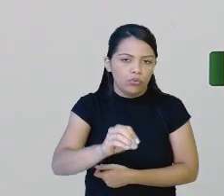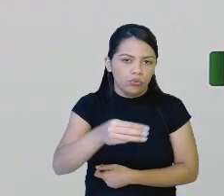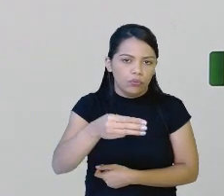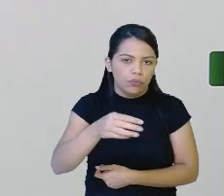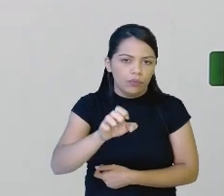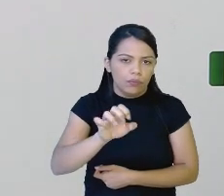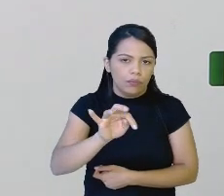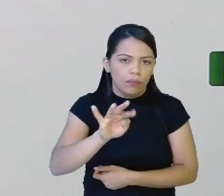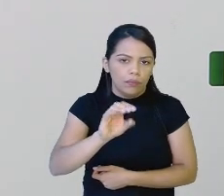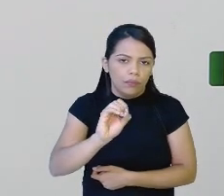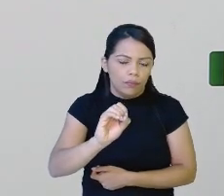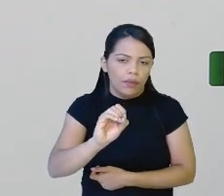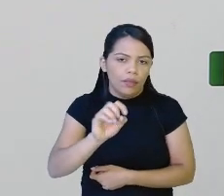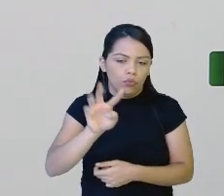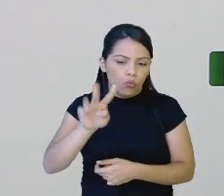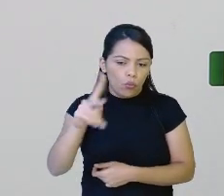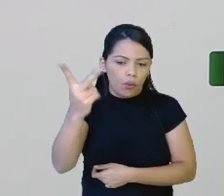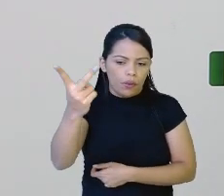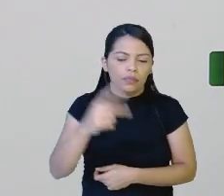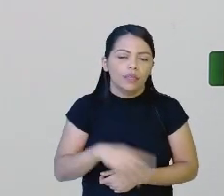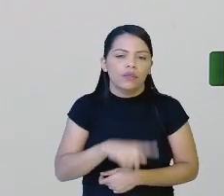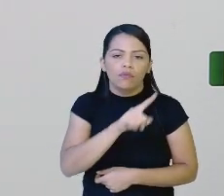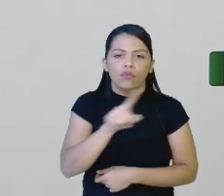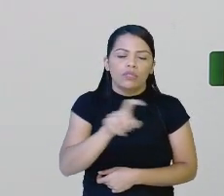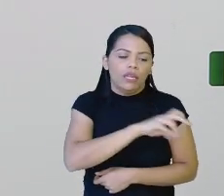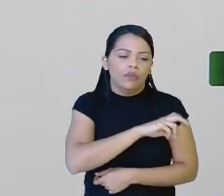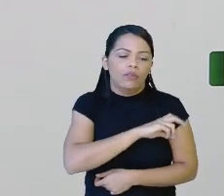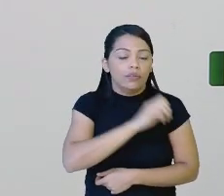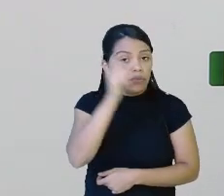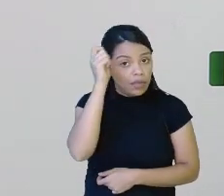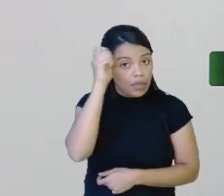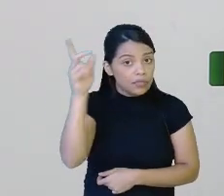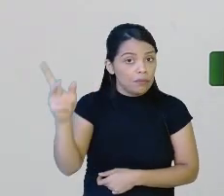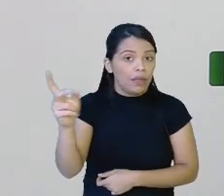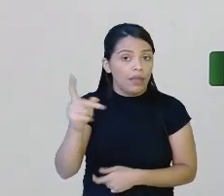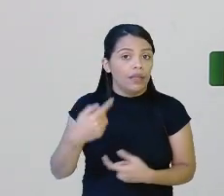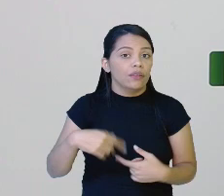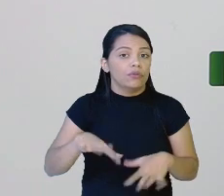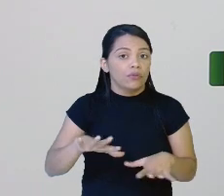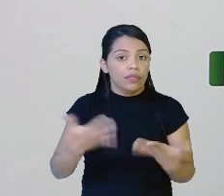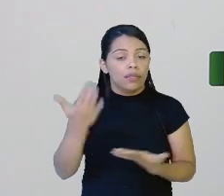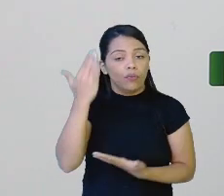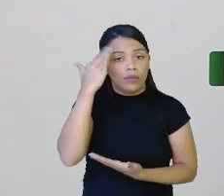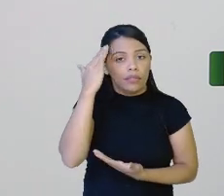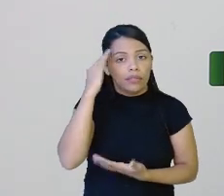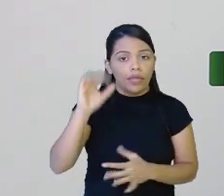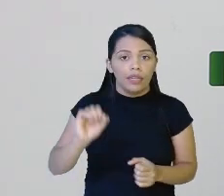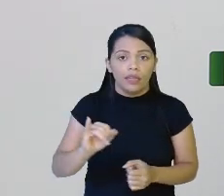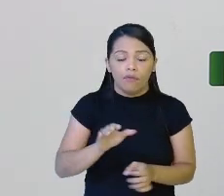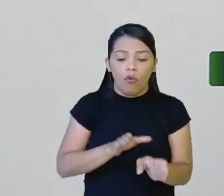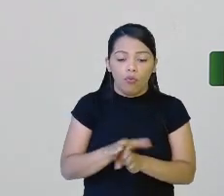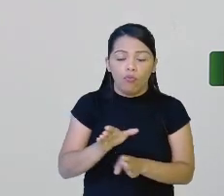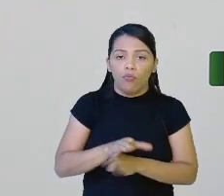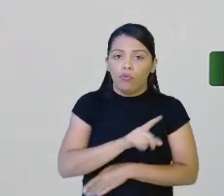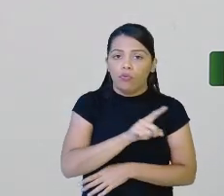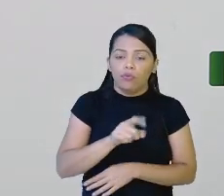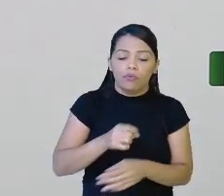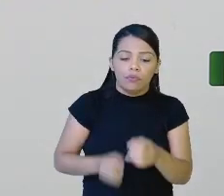ano é muito esperto e entende. Vou dar uma dica. Se a minha área ela